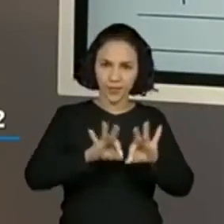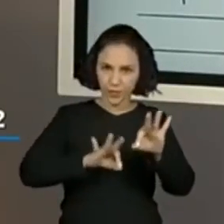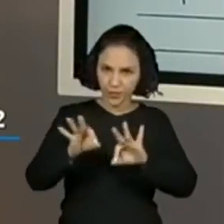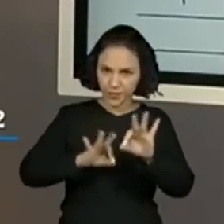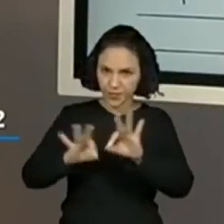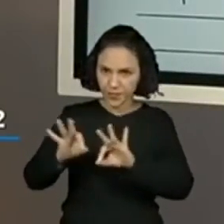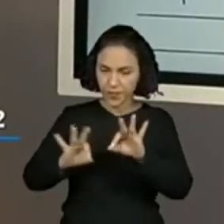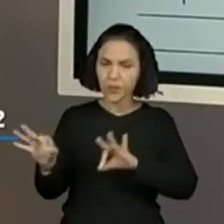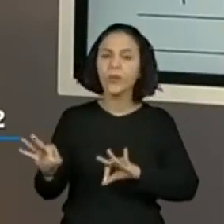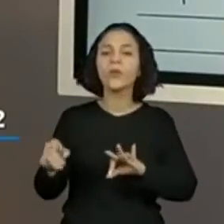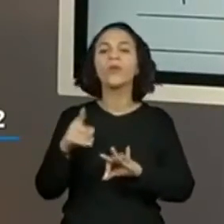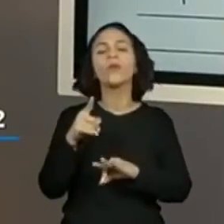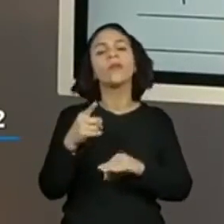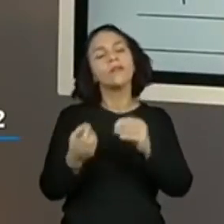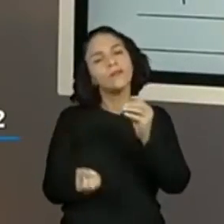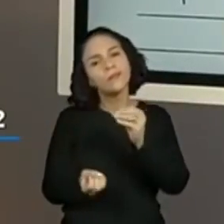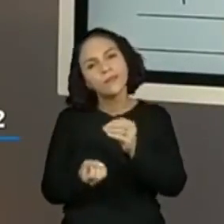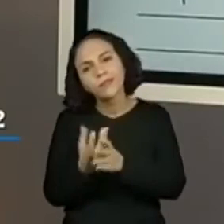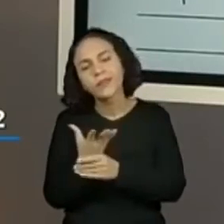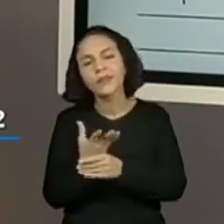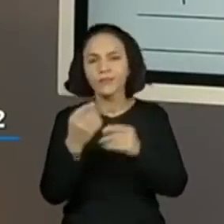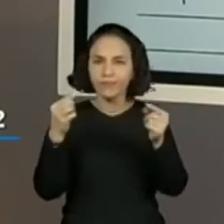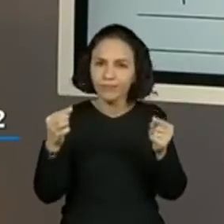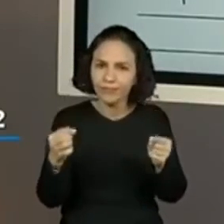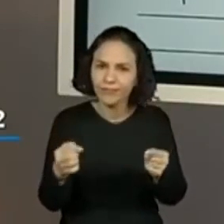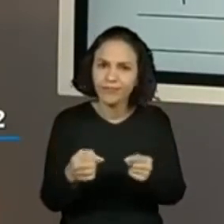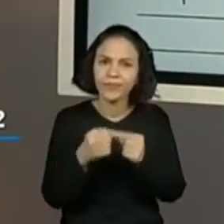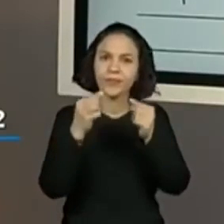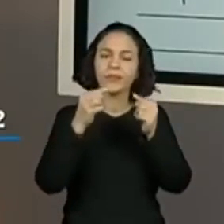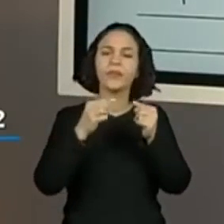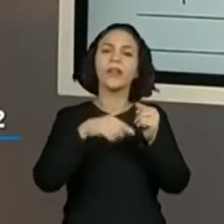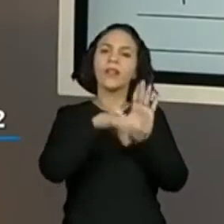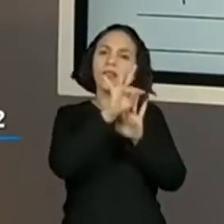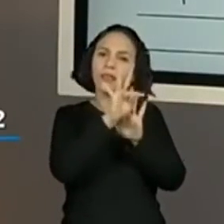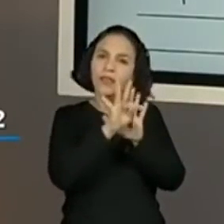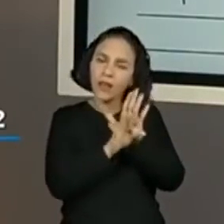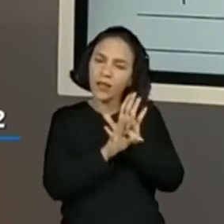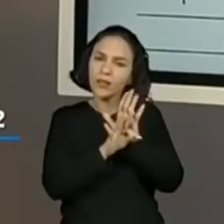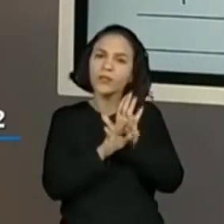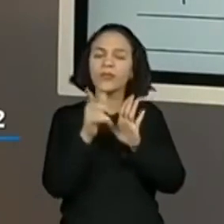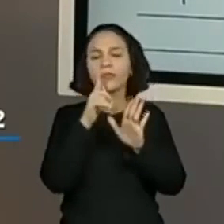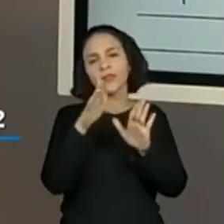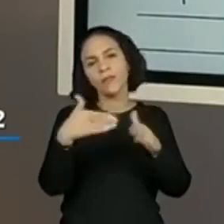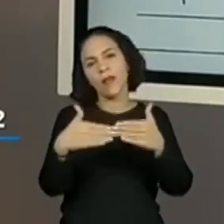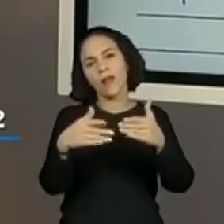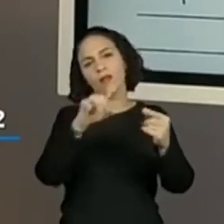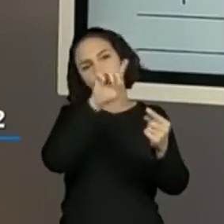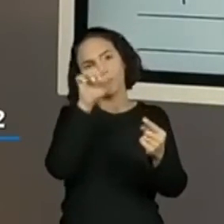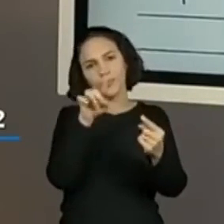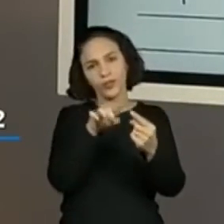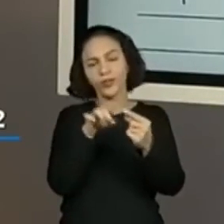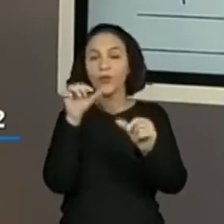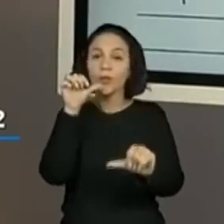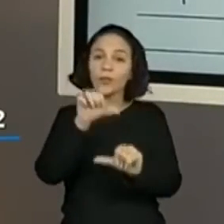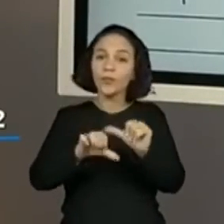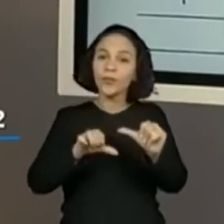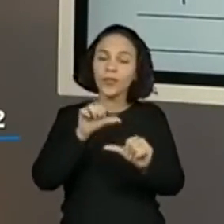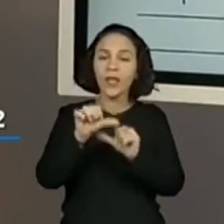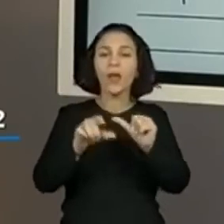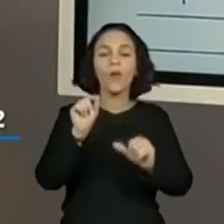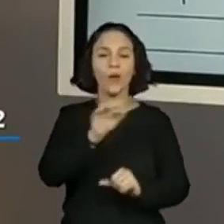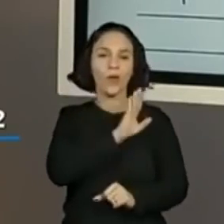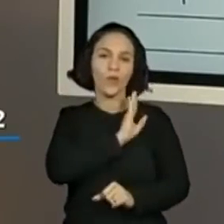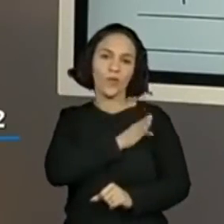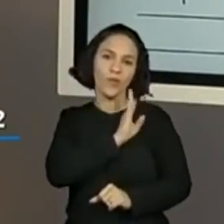planejamento, desenvolver, né, textualizar, escrever o texto, para chegar naquele objetivo que é transformar o